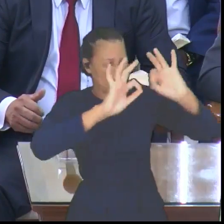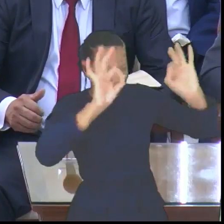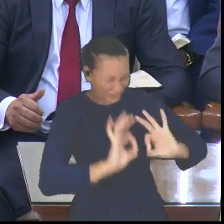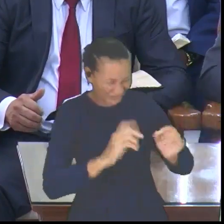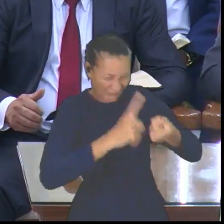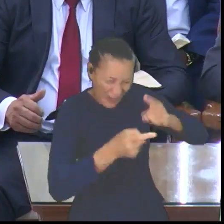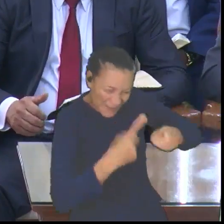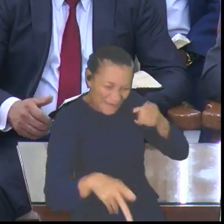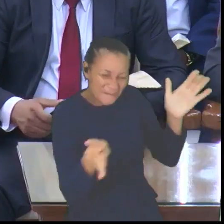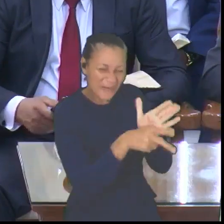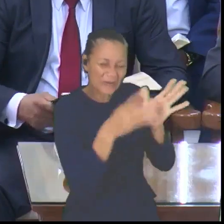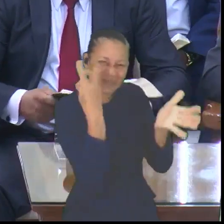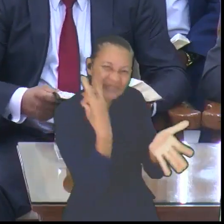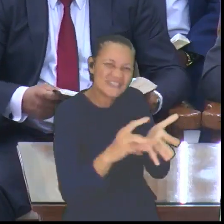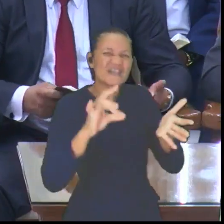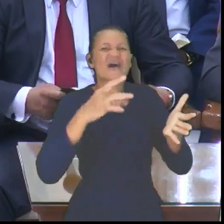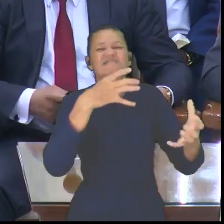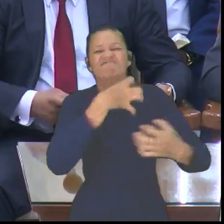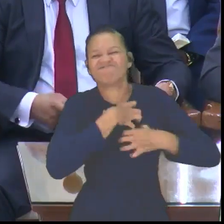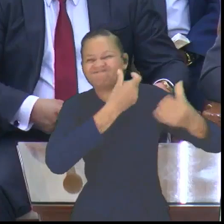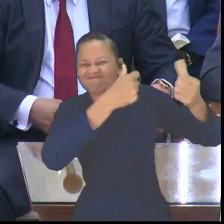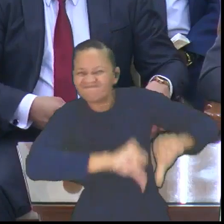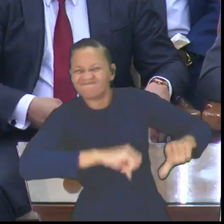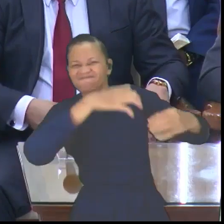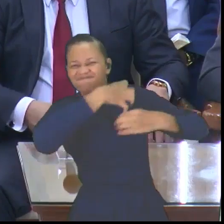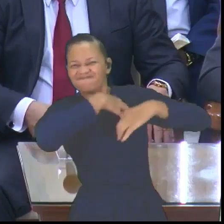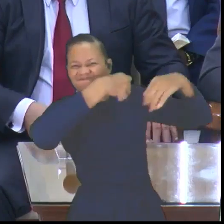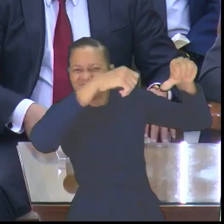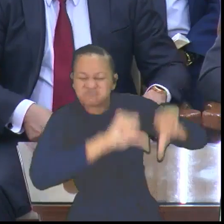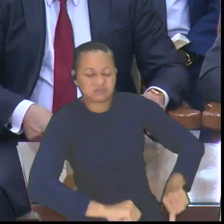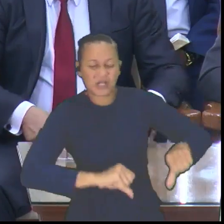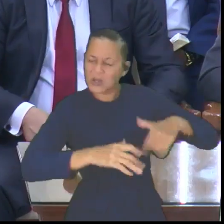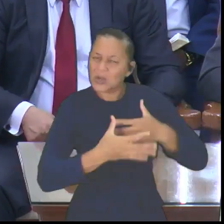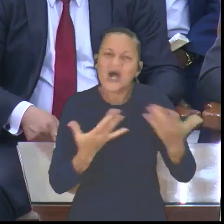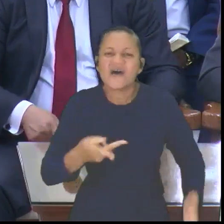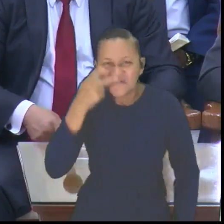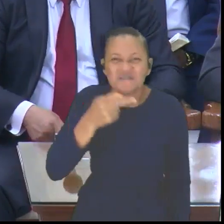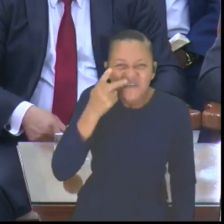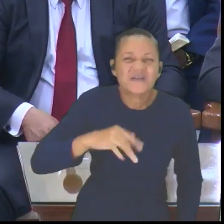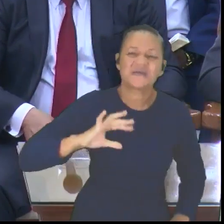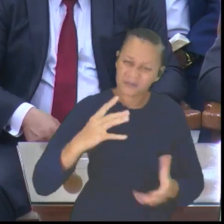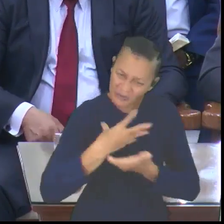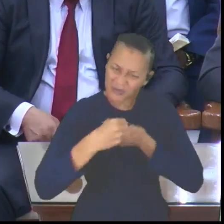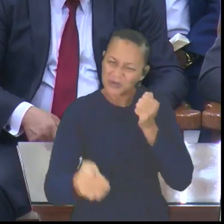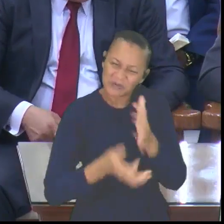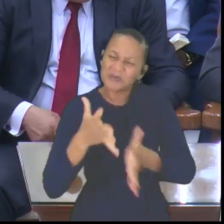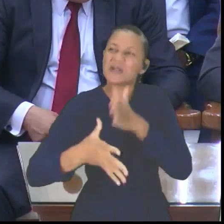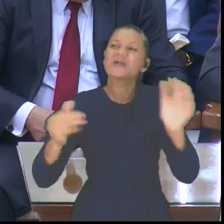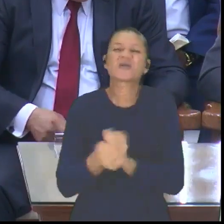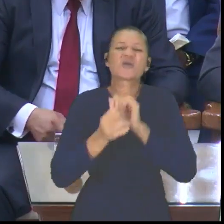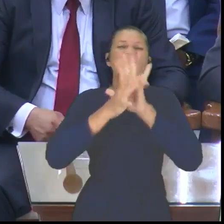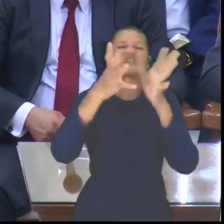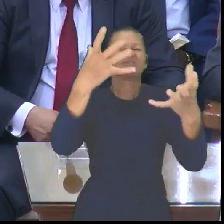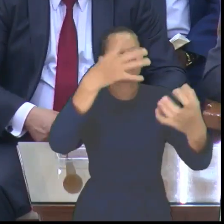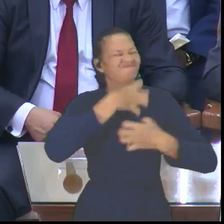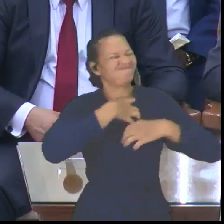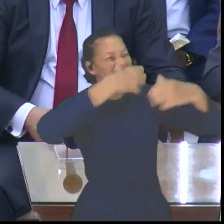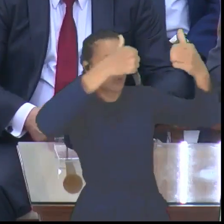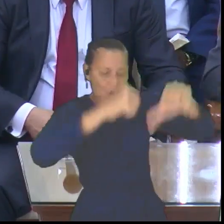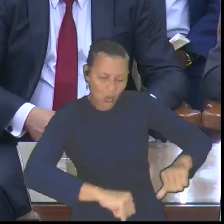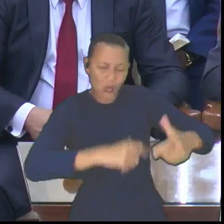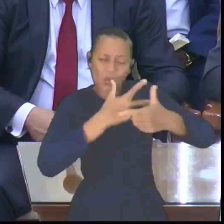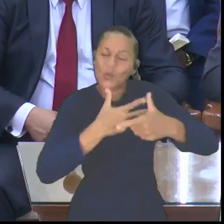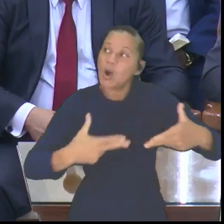inimigo será frustrado, frustrado, frustrado. Eu vou dizer outra vez para tu dar glória a Jesus: frustrados com as